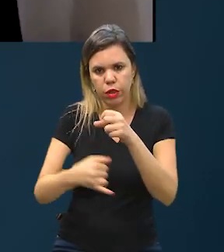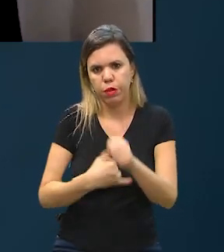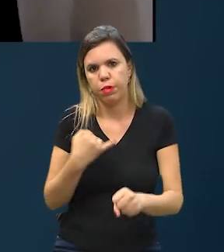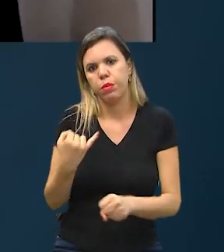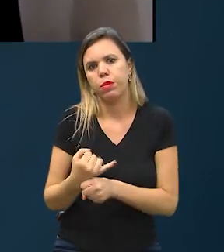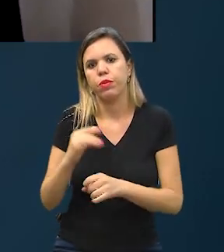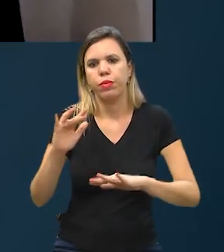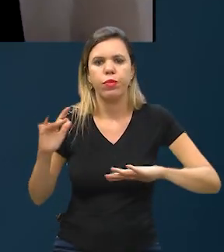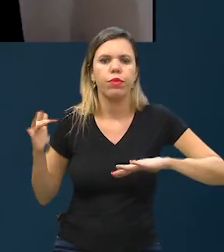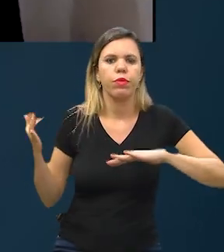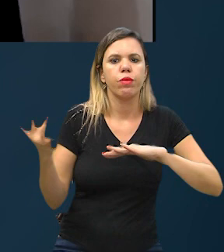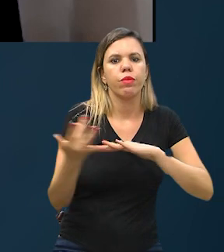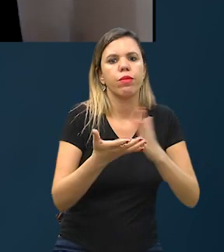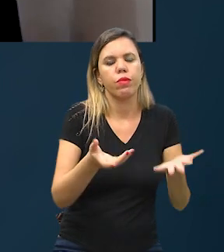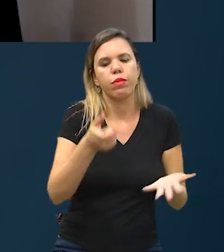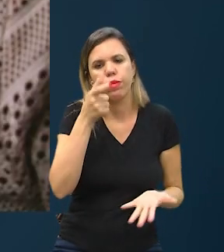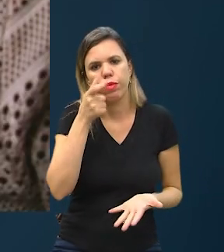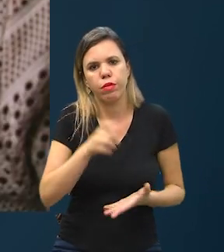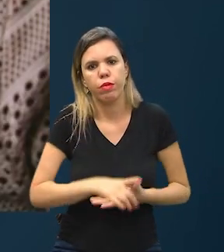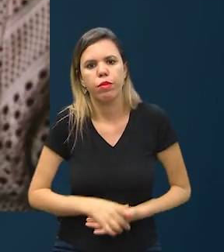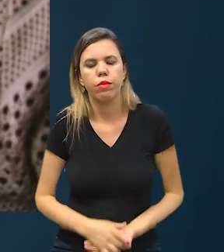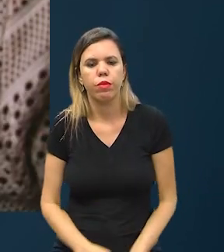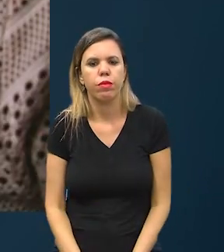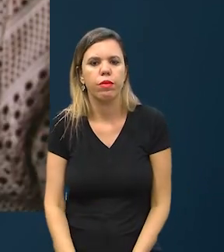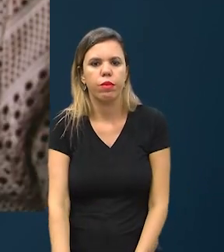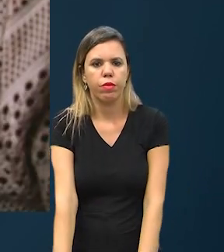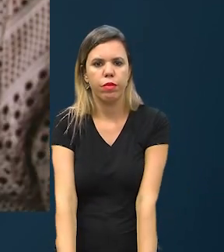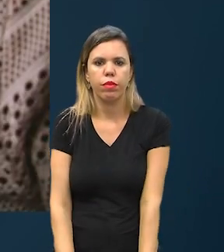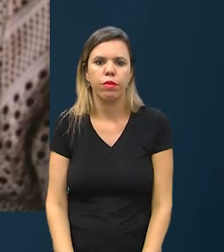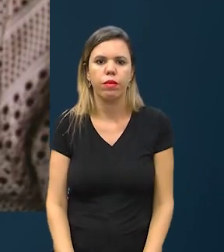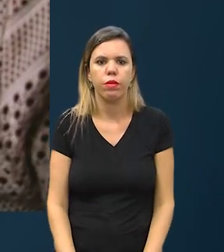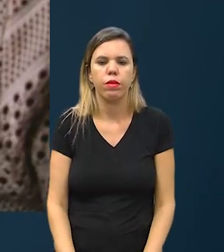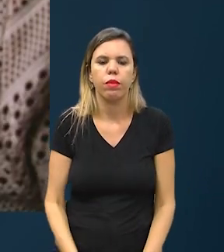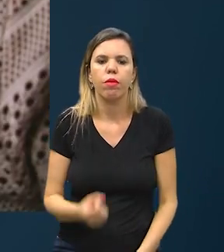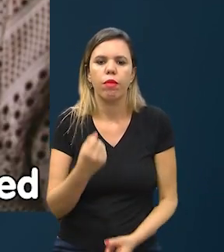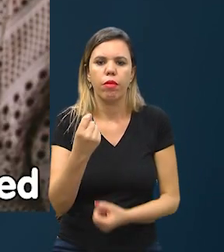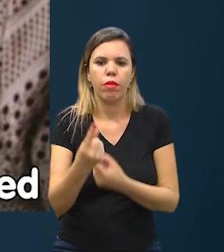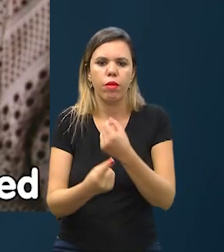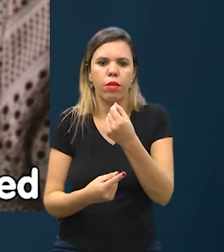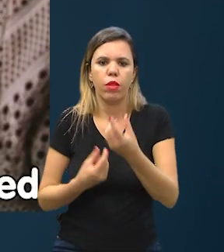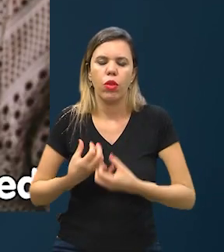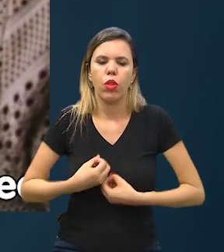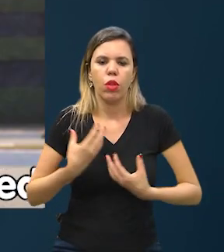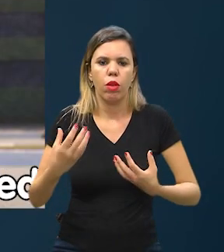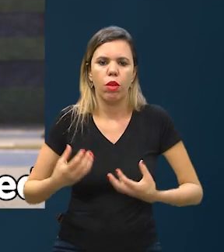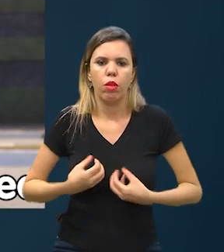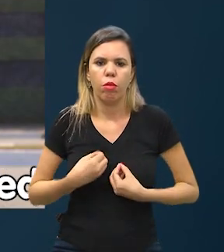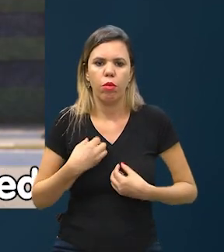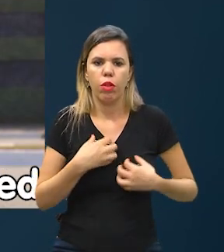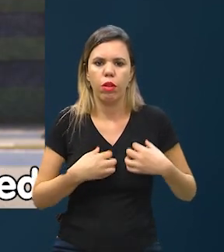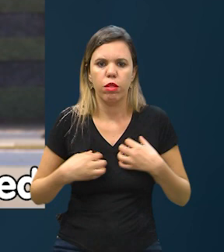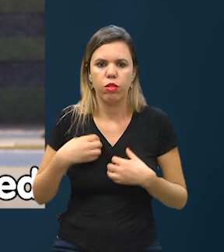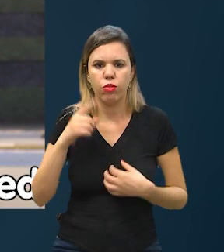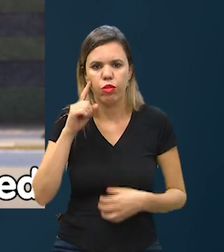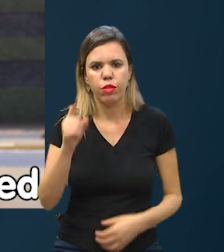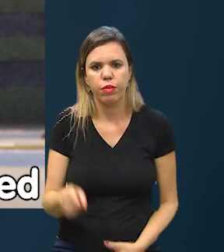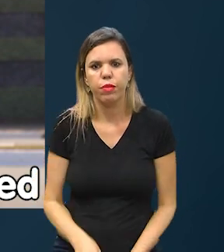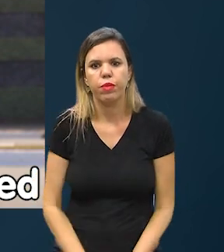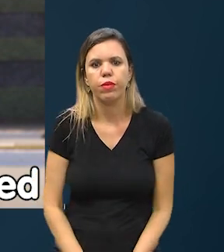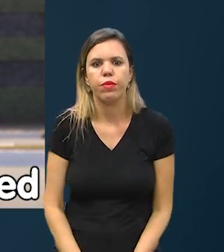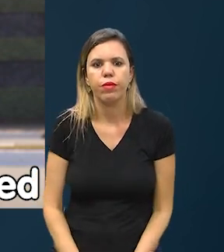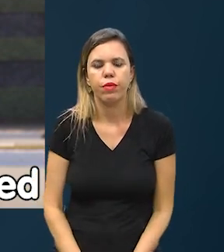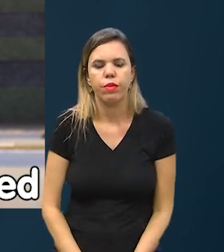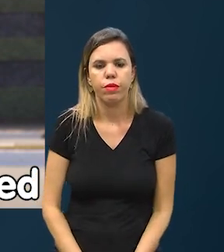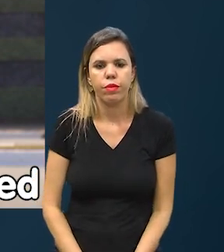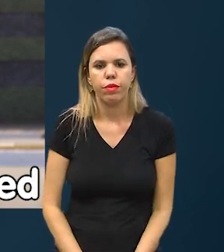nas nossas redes, e se alguém quiser acompanhar. Gotas de poesia na lama do dia a dia.